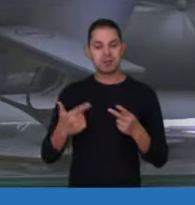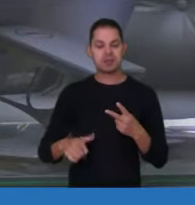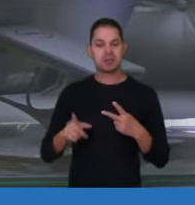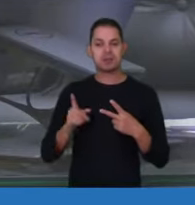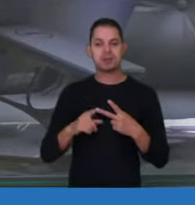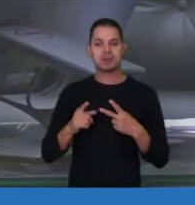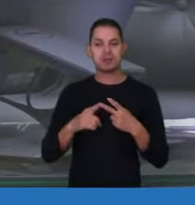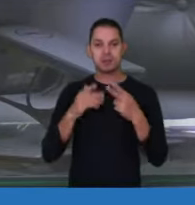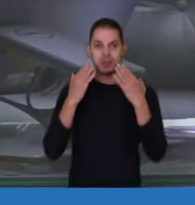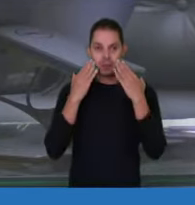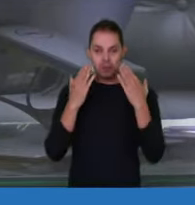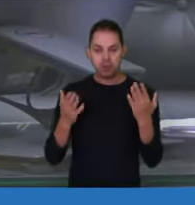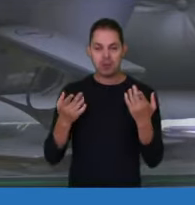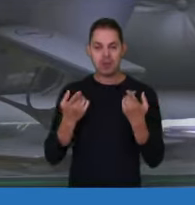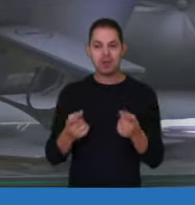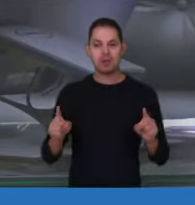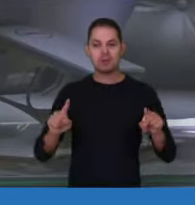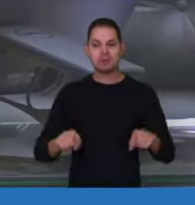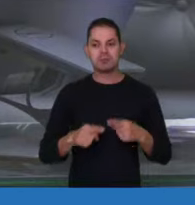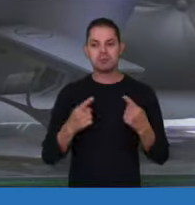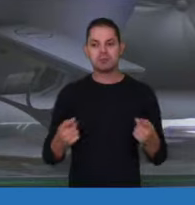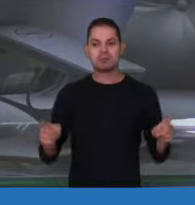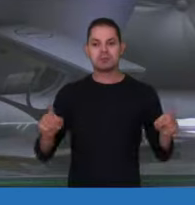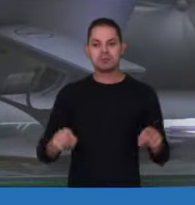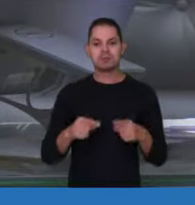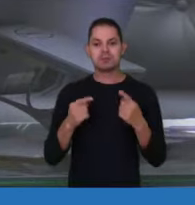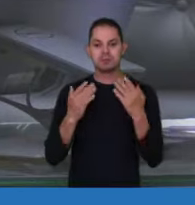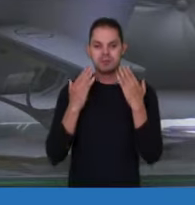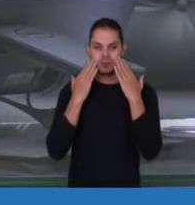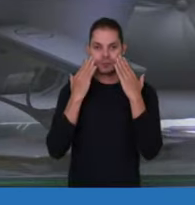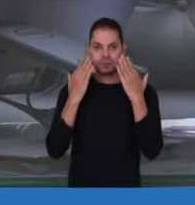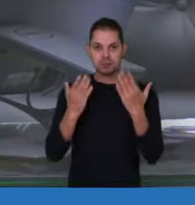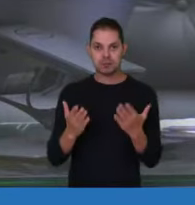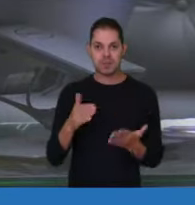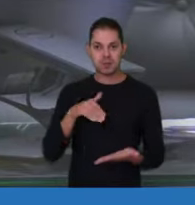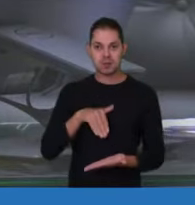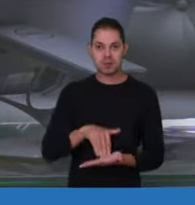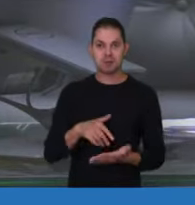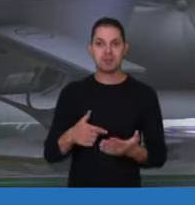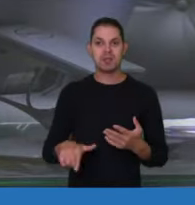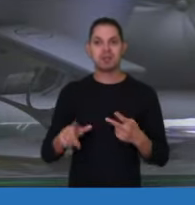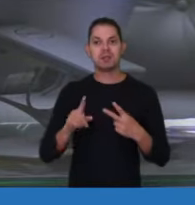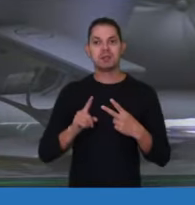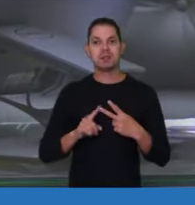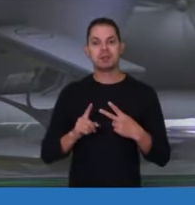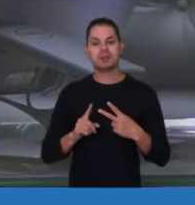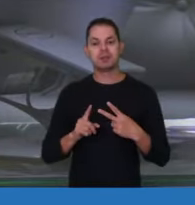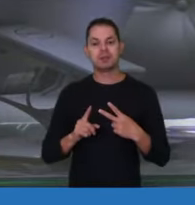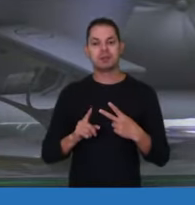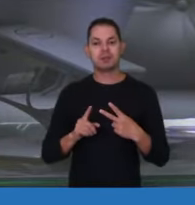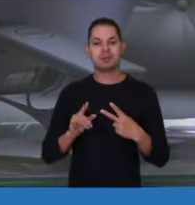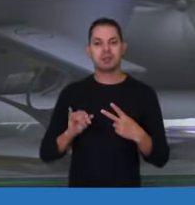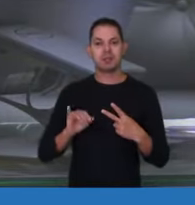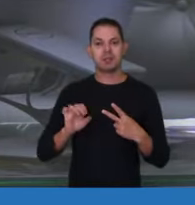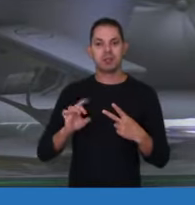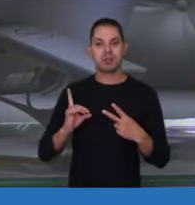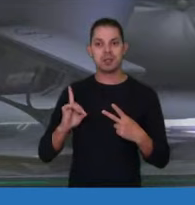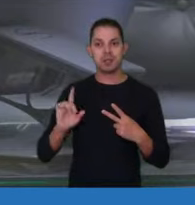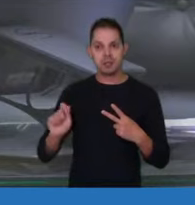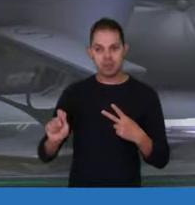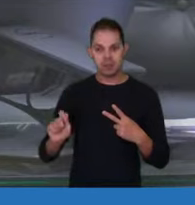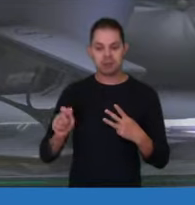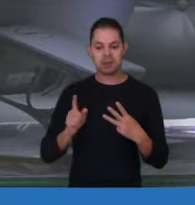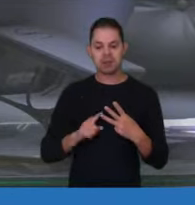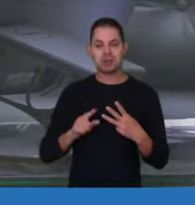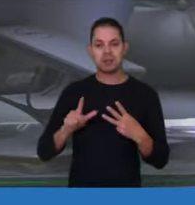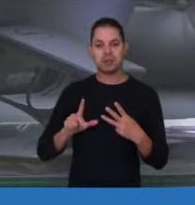apresentação musical, né, que vai fazer a sua apresentação final. Passarei a palavra à senhora Ieda Leal, à senhora